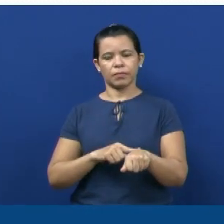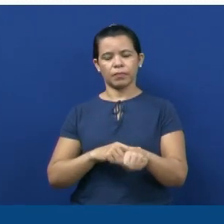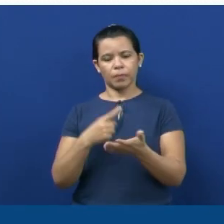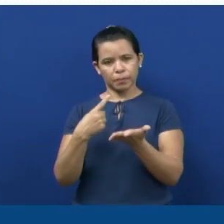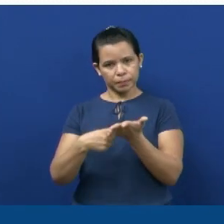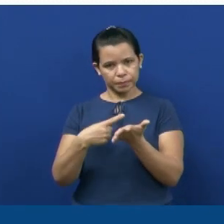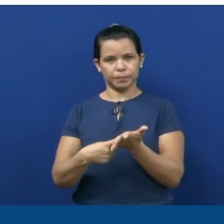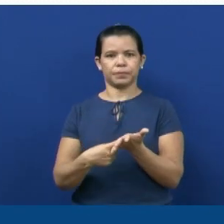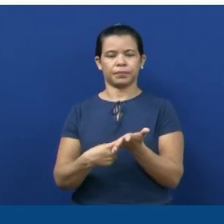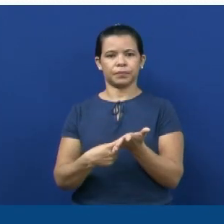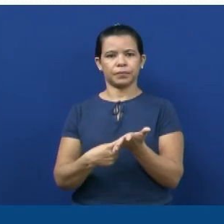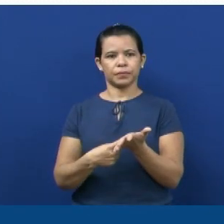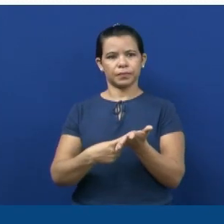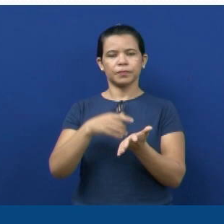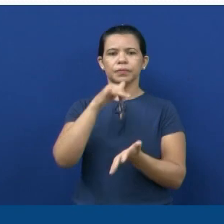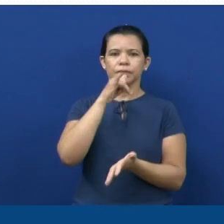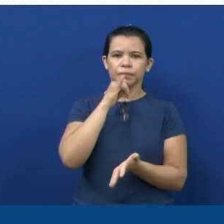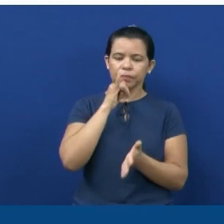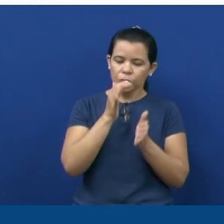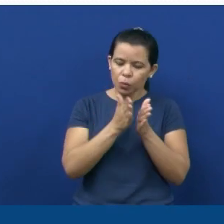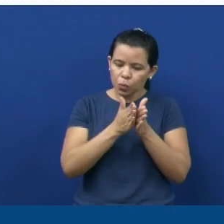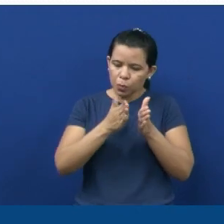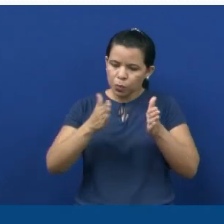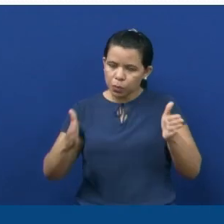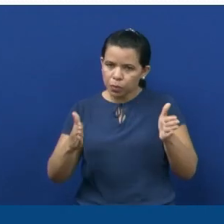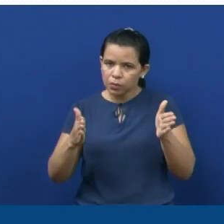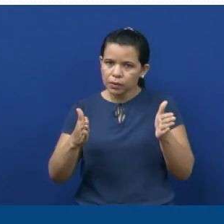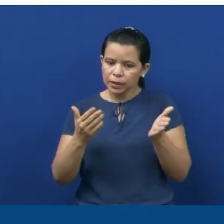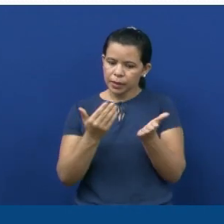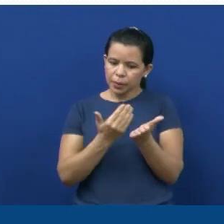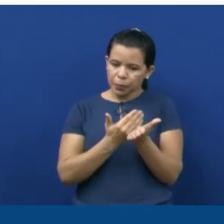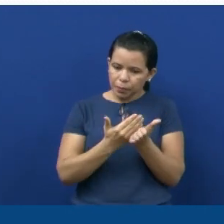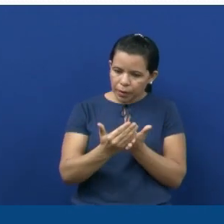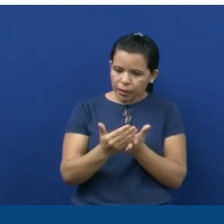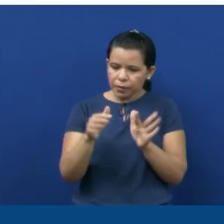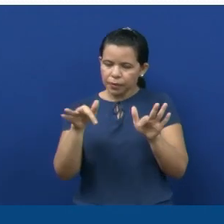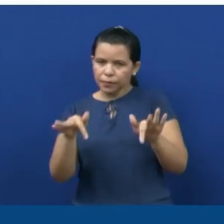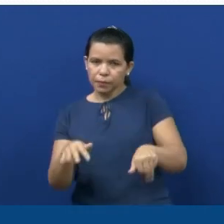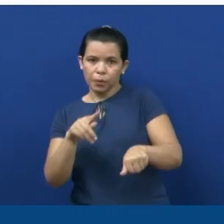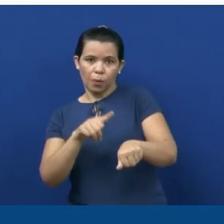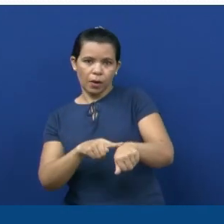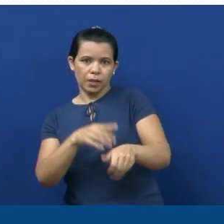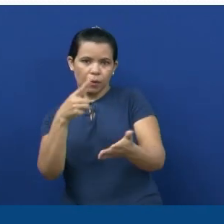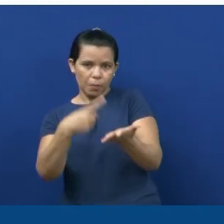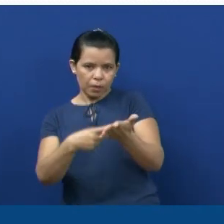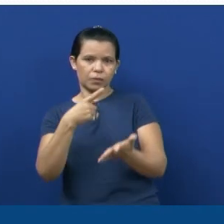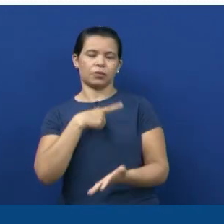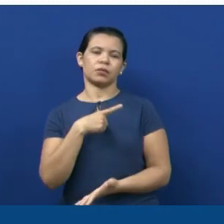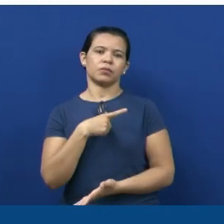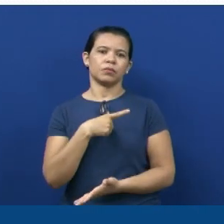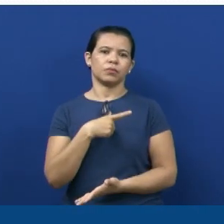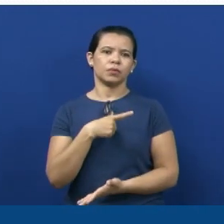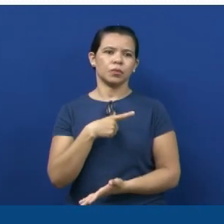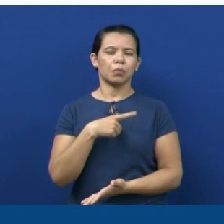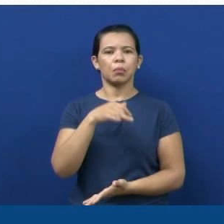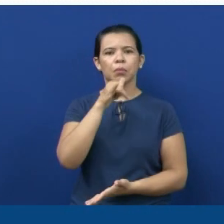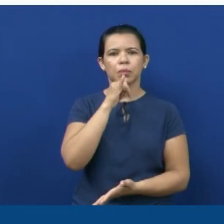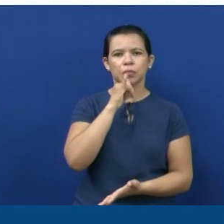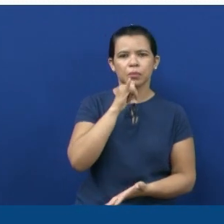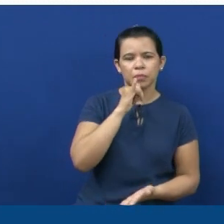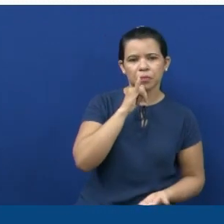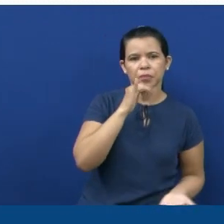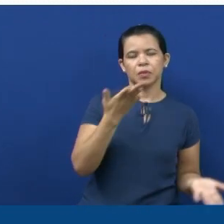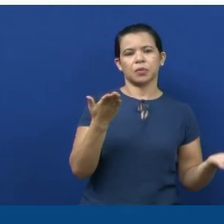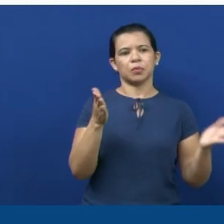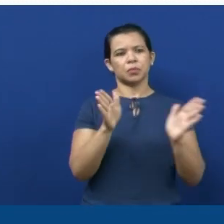é um exemplo de curta duração, com início e fim para terminar, né? O lançamento de um livro, a inauguração